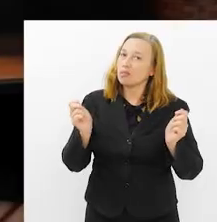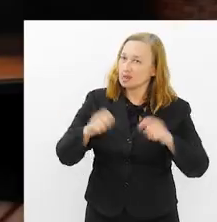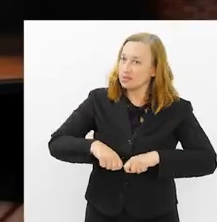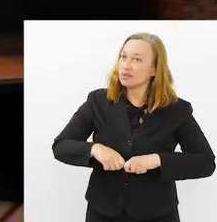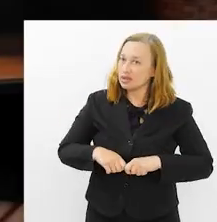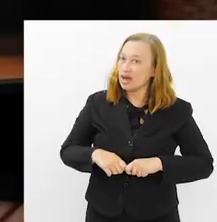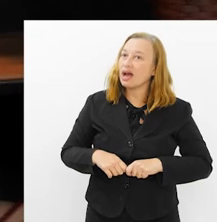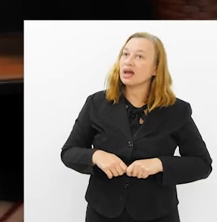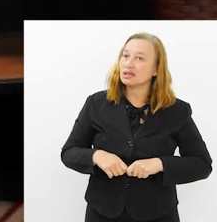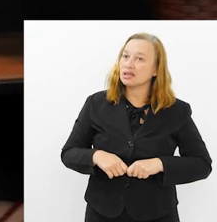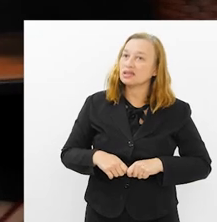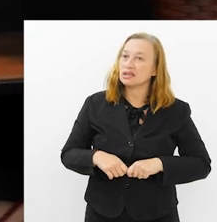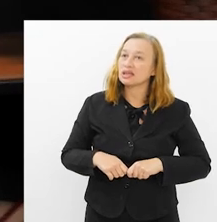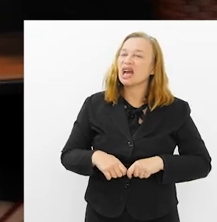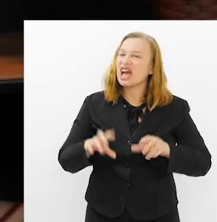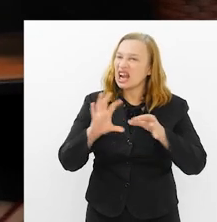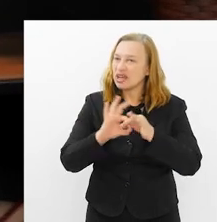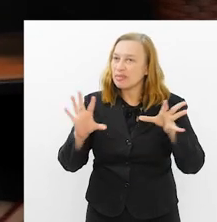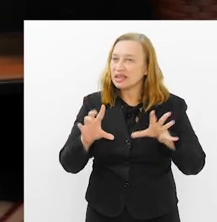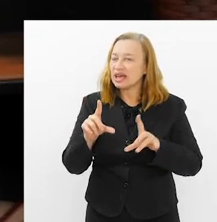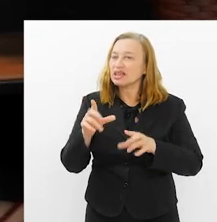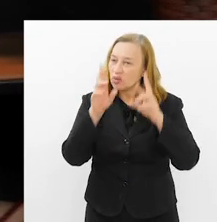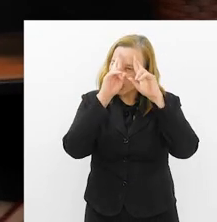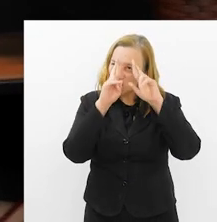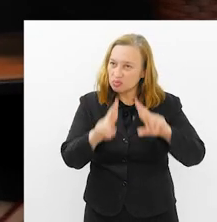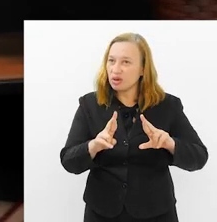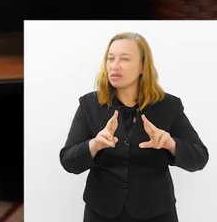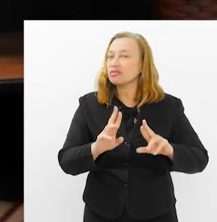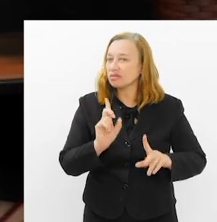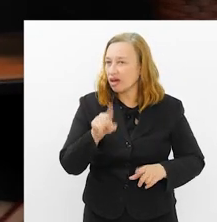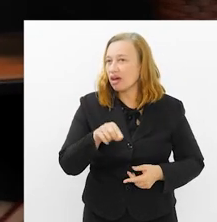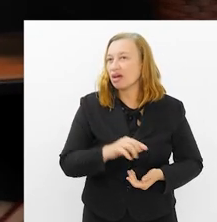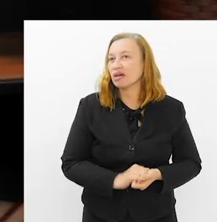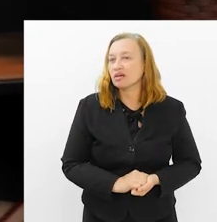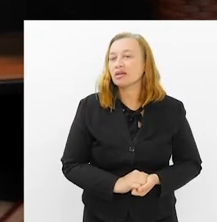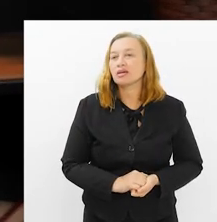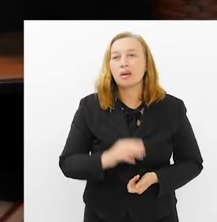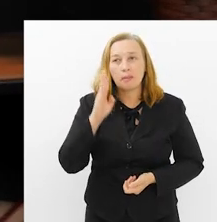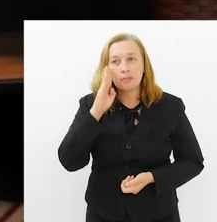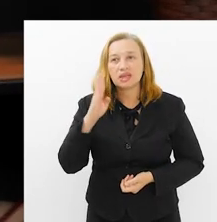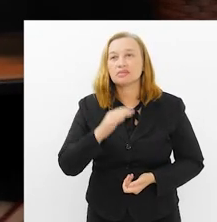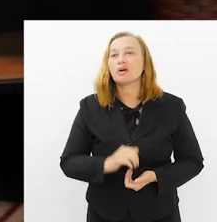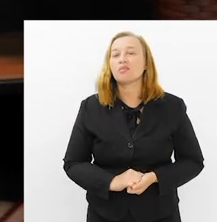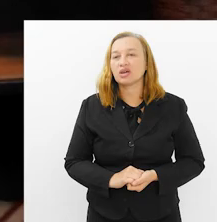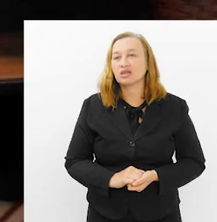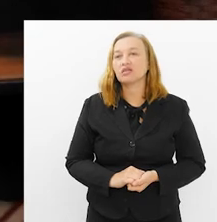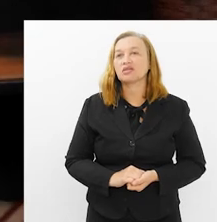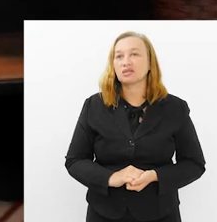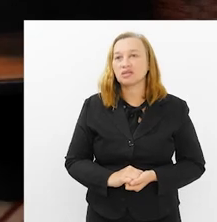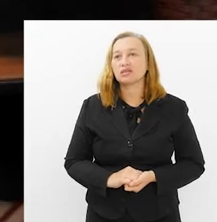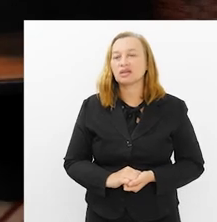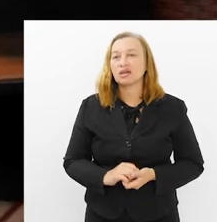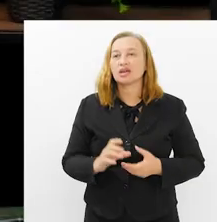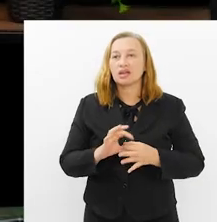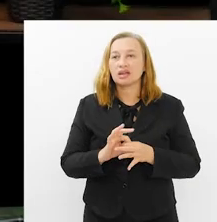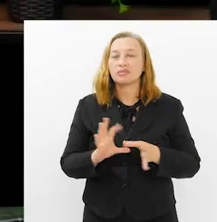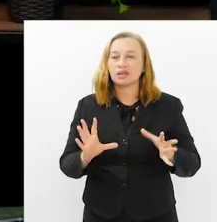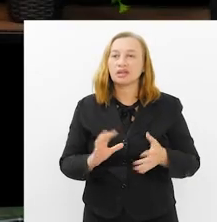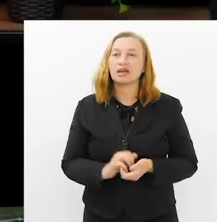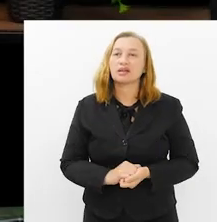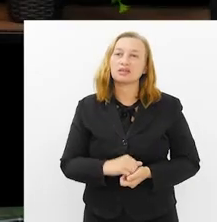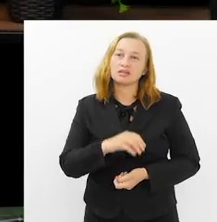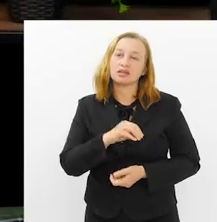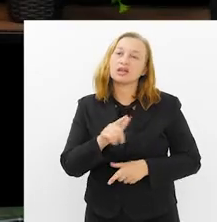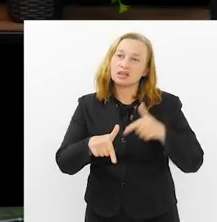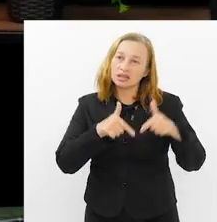Através de ter a possibilidade de Autonomia, escolha e também o respeito, né? Eu acho que autonomia, falta um. principalmente financeira.